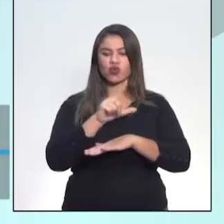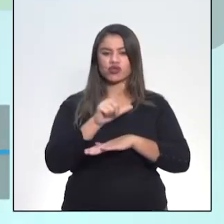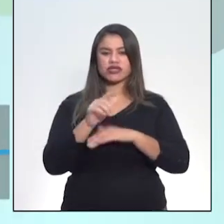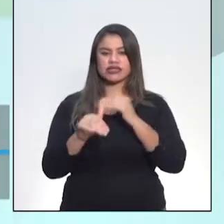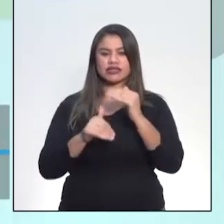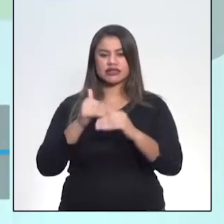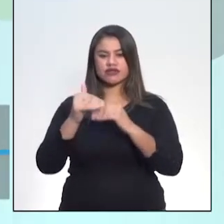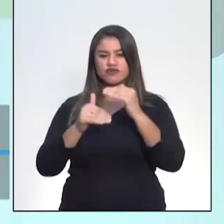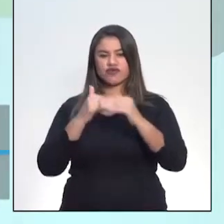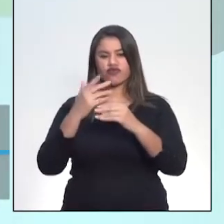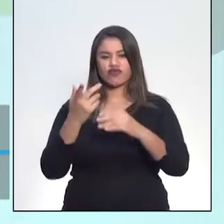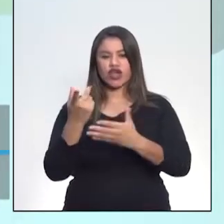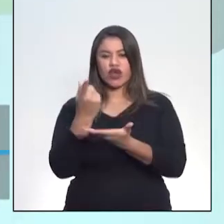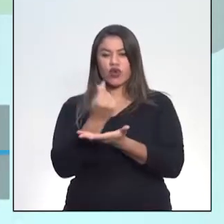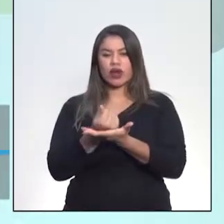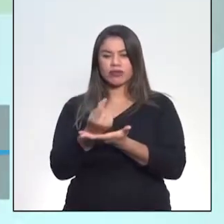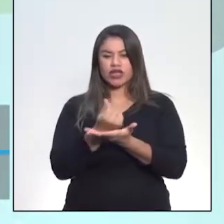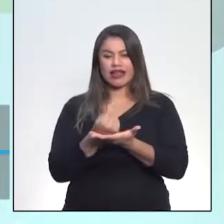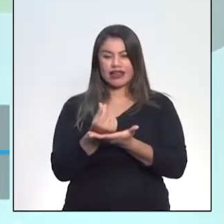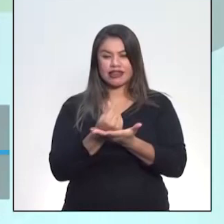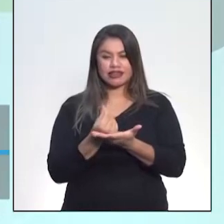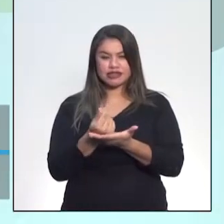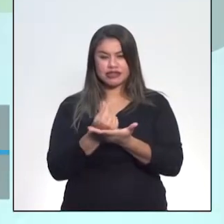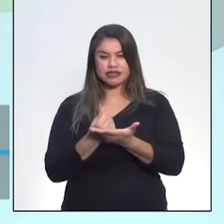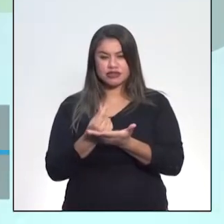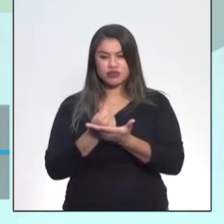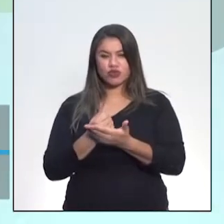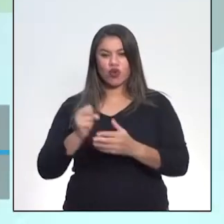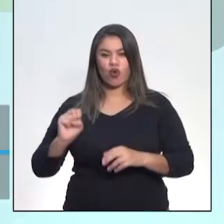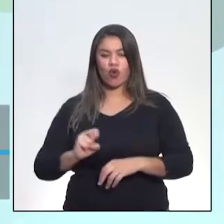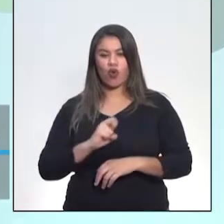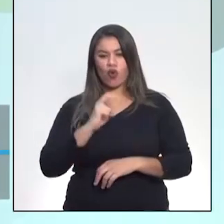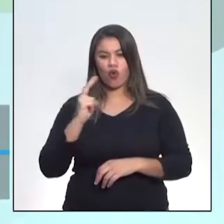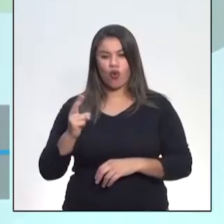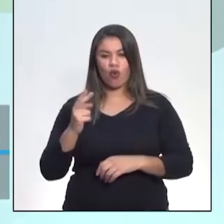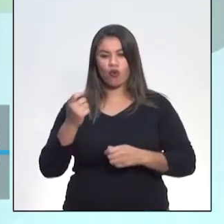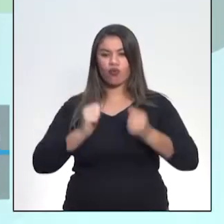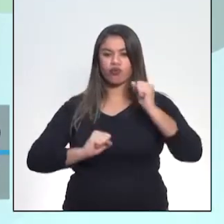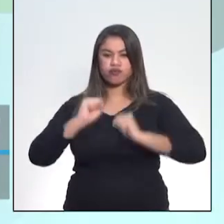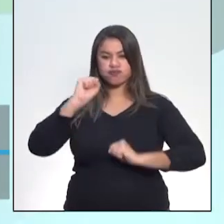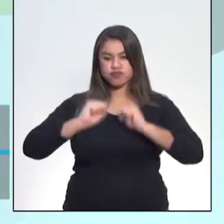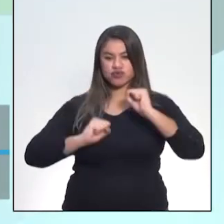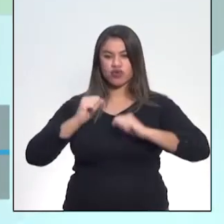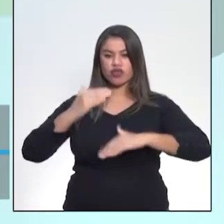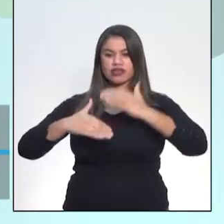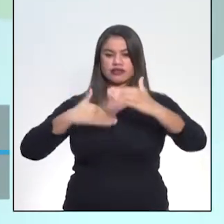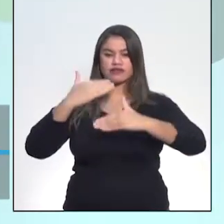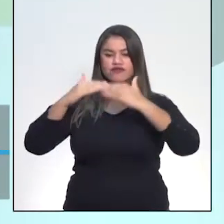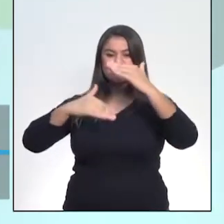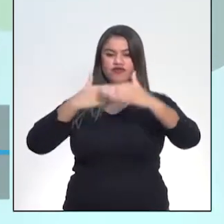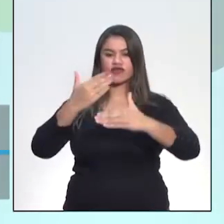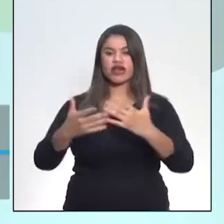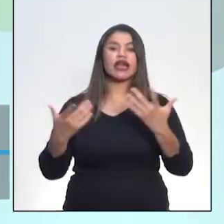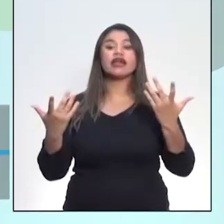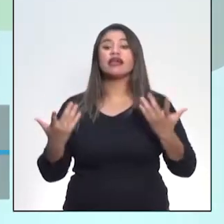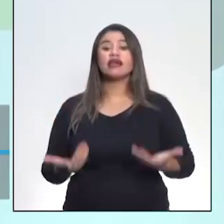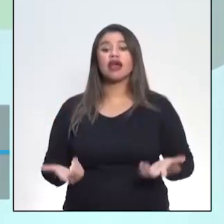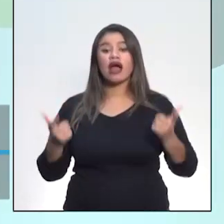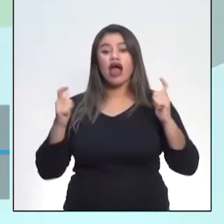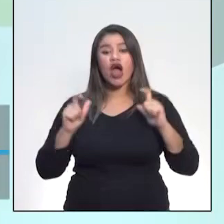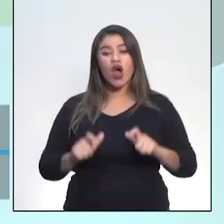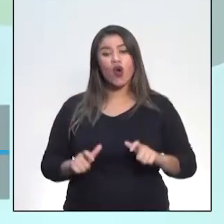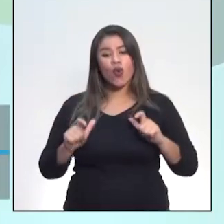desenvolver o capitalismo, ou desenvolver a industrialização. E aonde é que eles foram encontrar